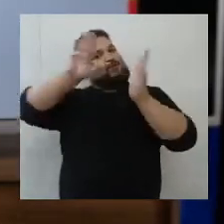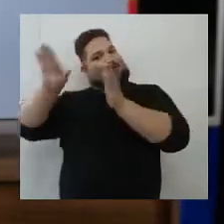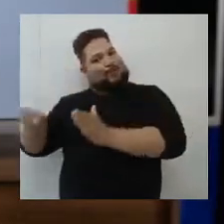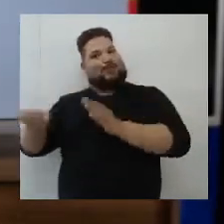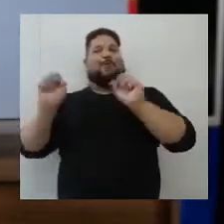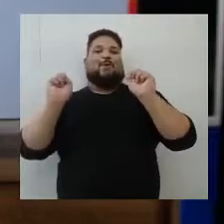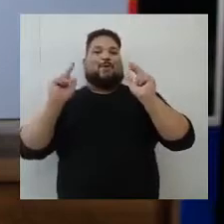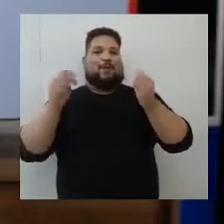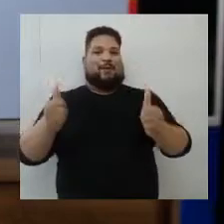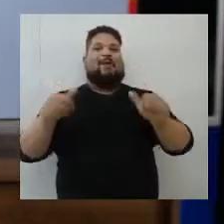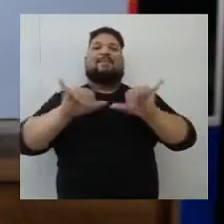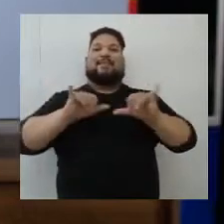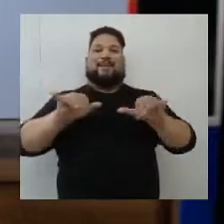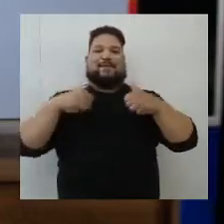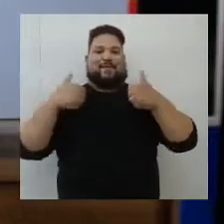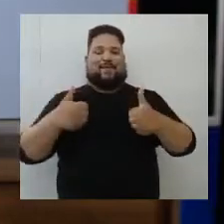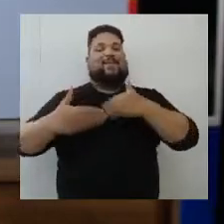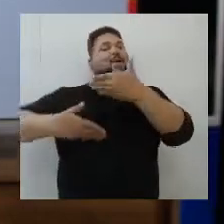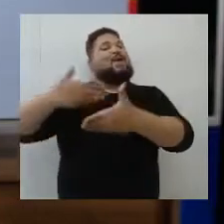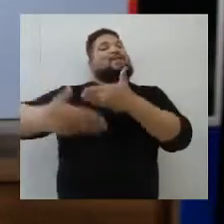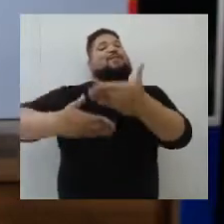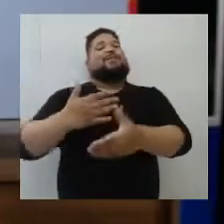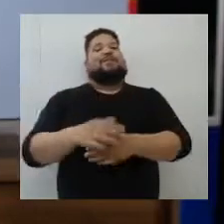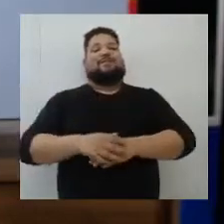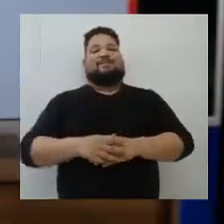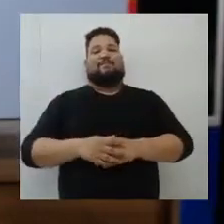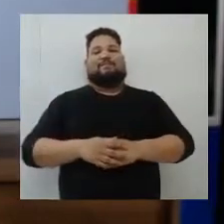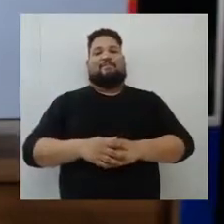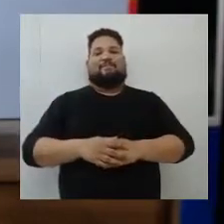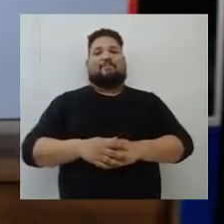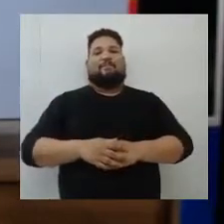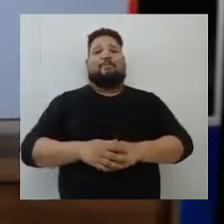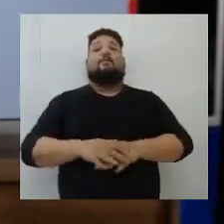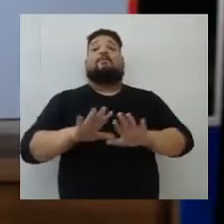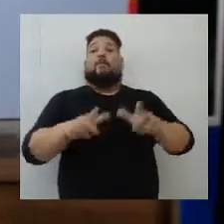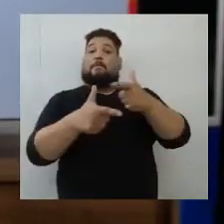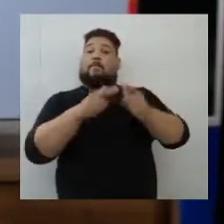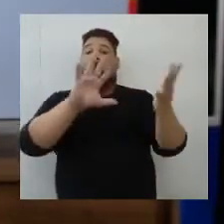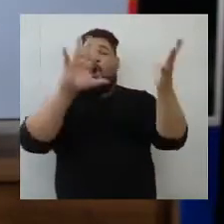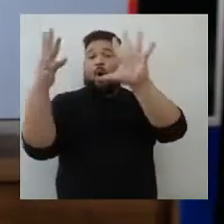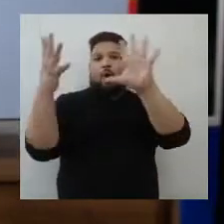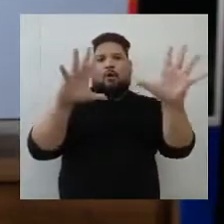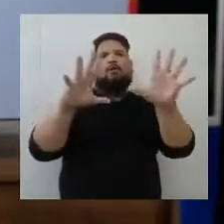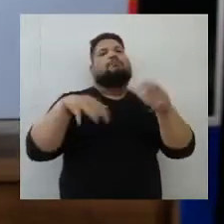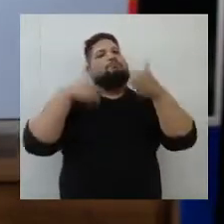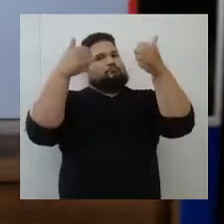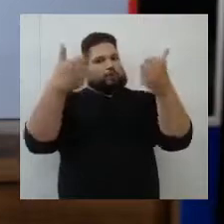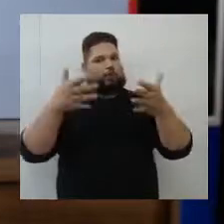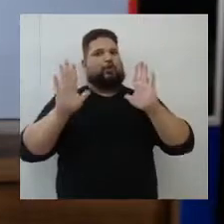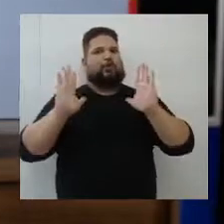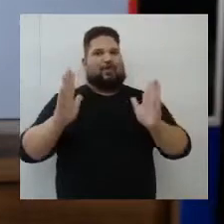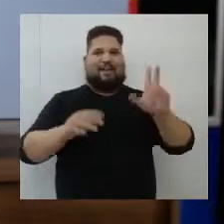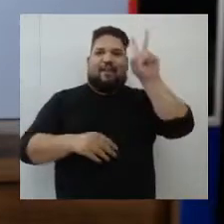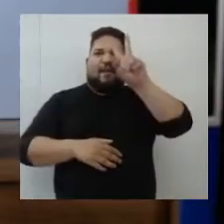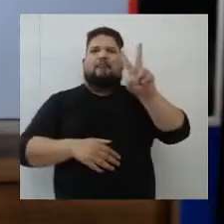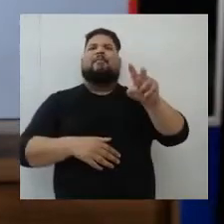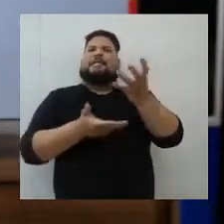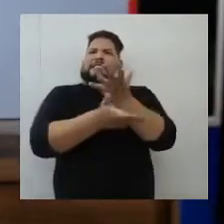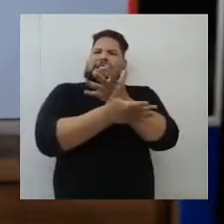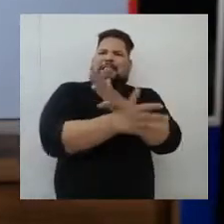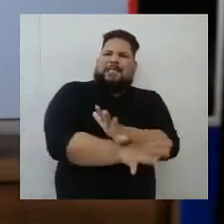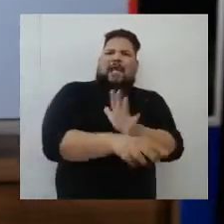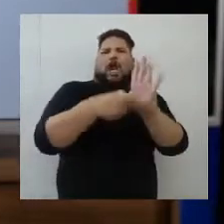Tranquilo? Vamos seguir. Então, problemas climáticos, a gente já viu que vai ter um bocado. Secas